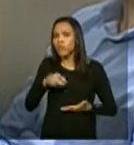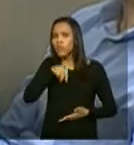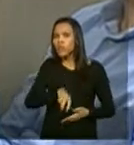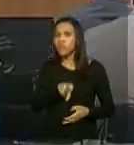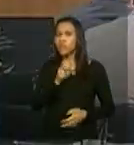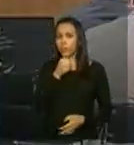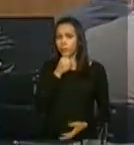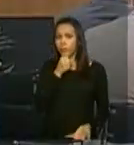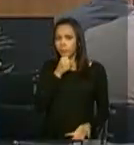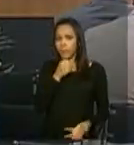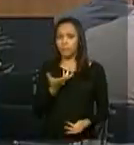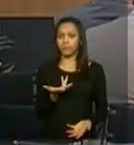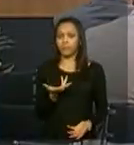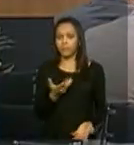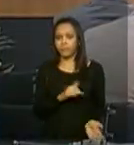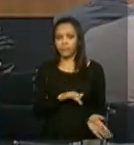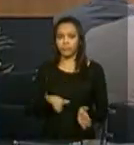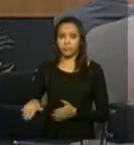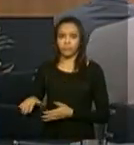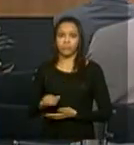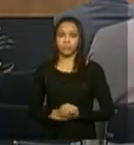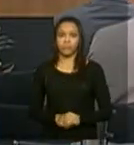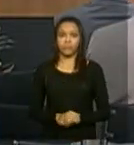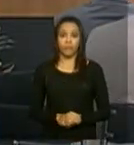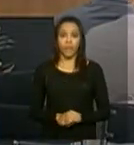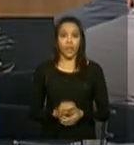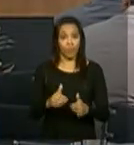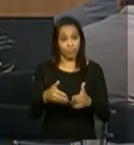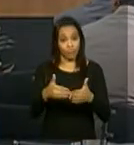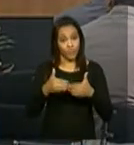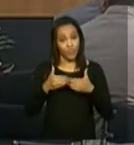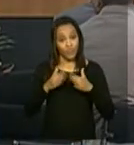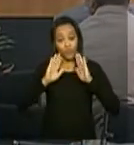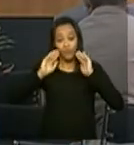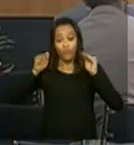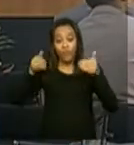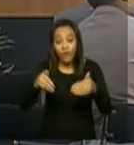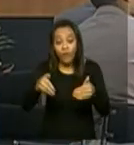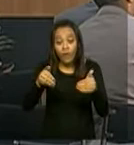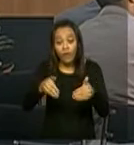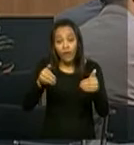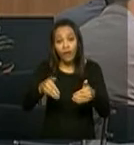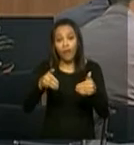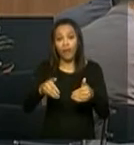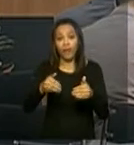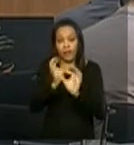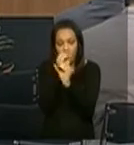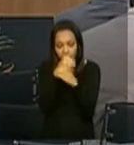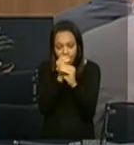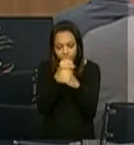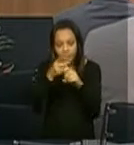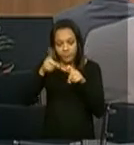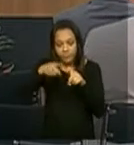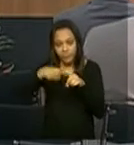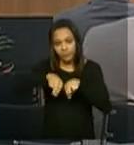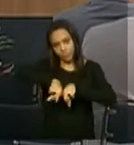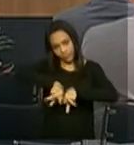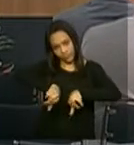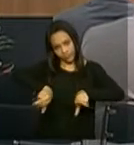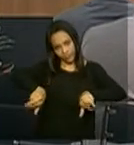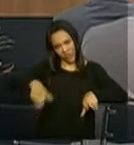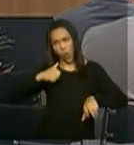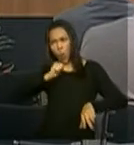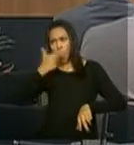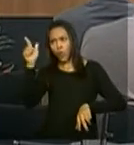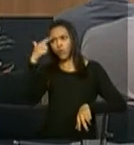hoje eu vou só pq as questões sejam referentes a um processo que a gente apresentou que as outras mas pode mais que